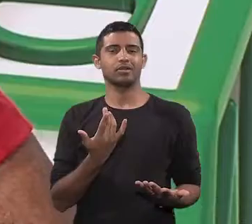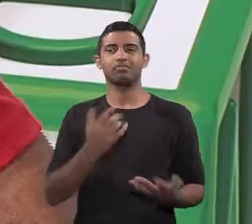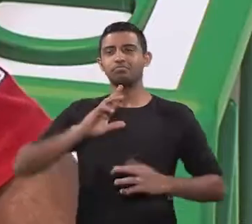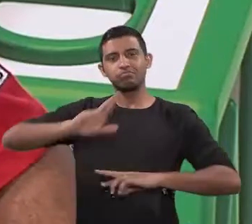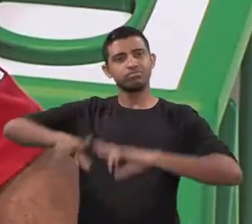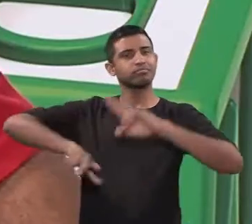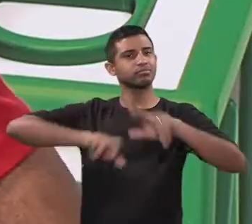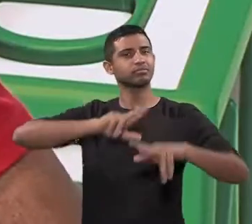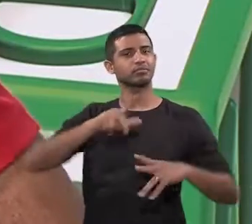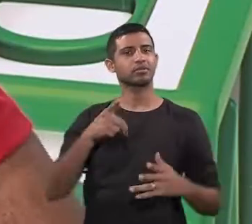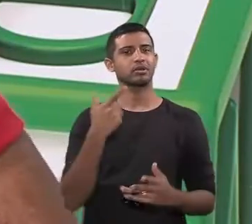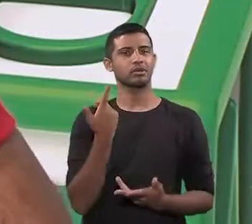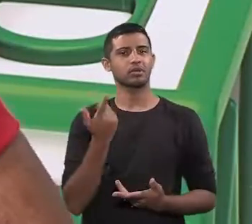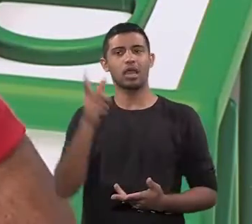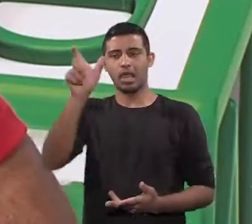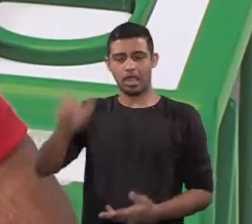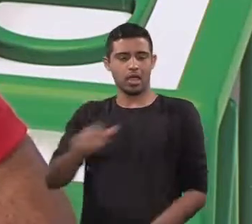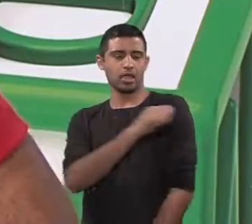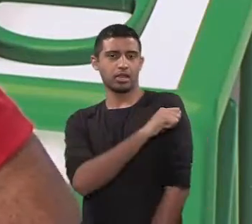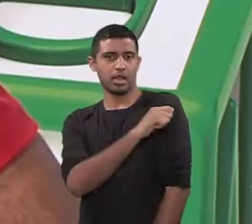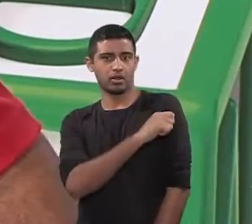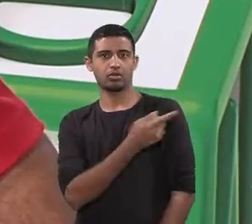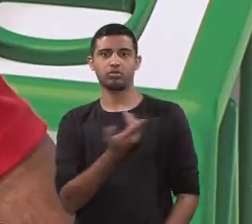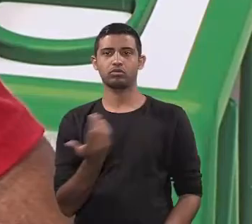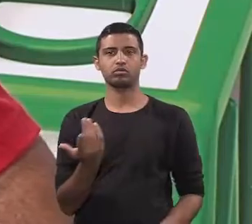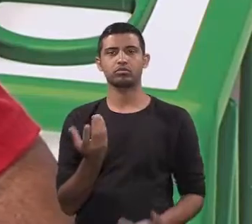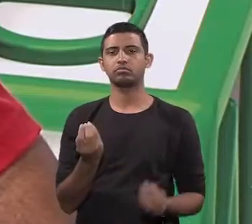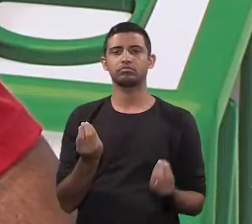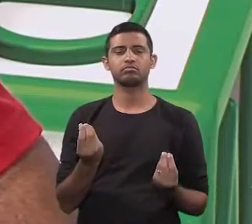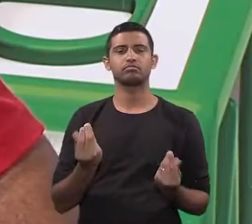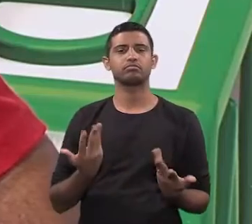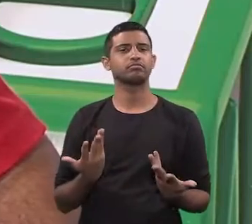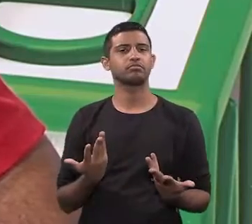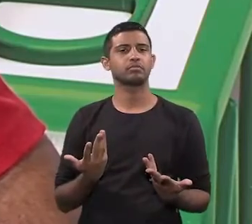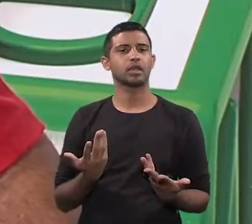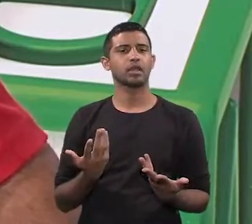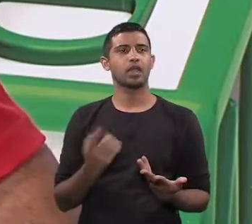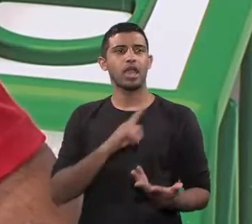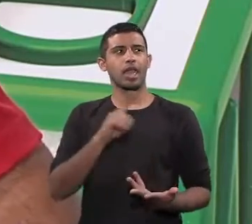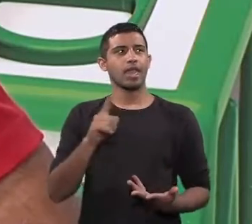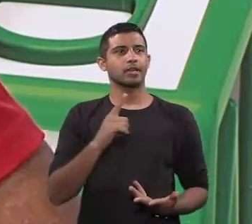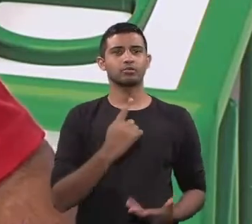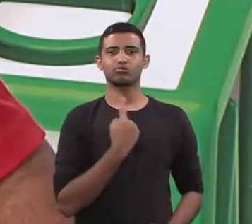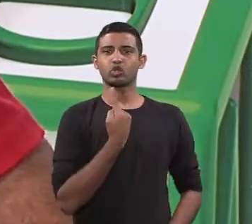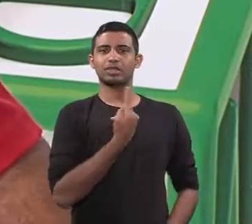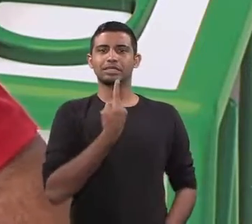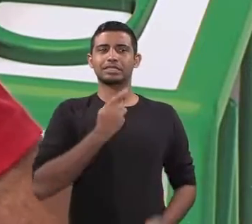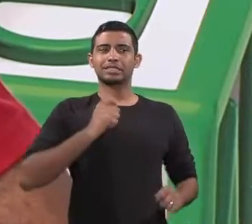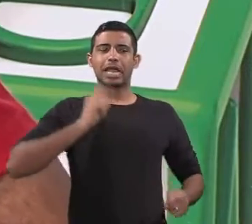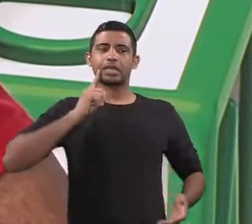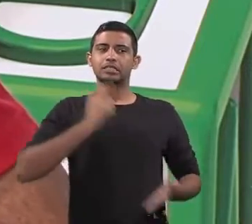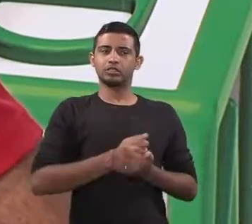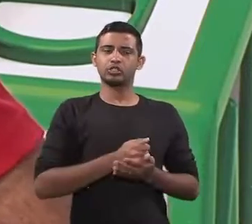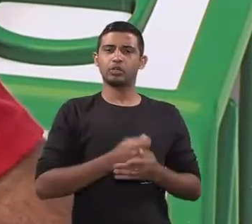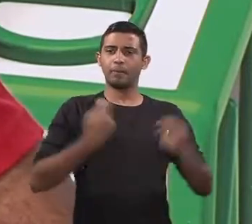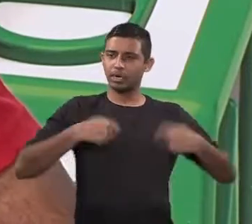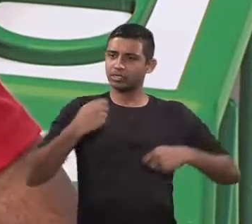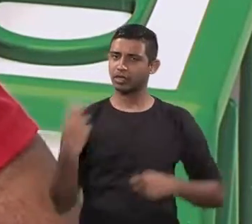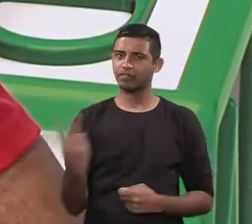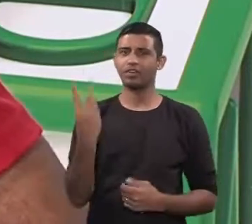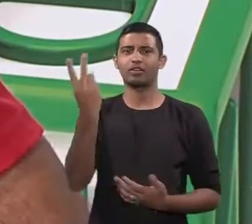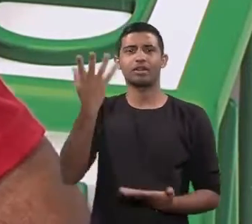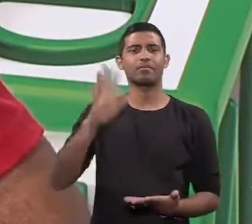Essas situações vão criando no aluno, no cidadão, uma autonomia que deveria ser